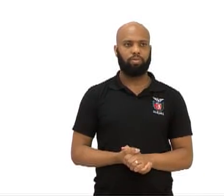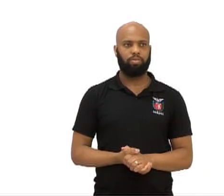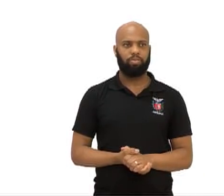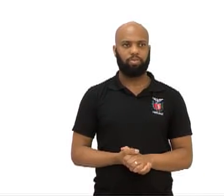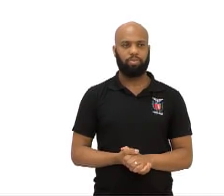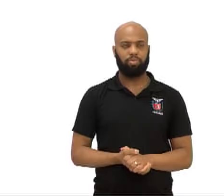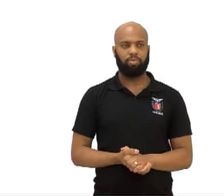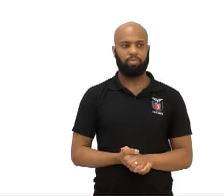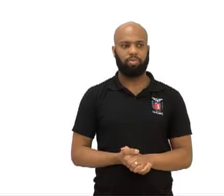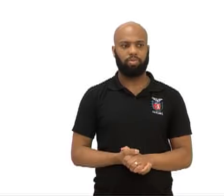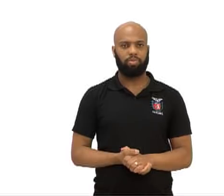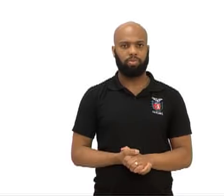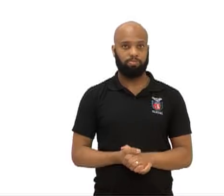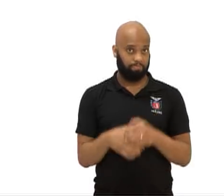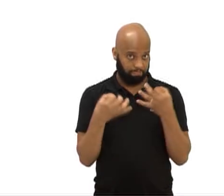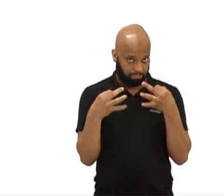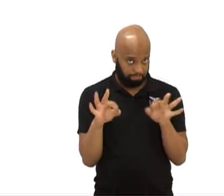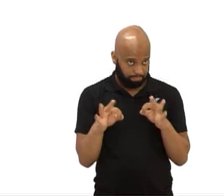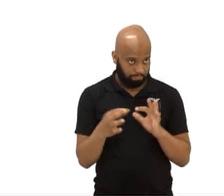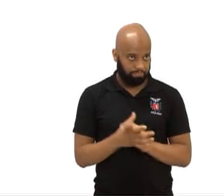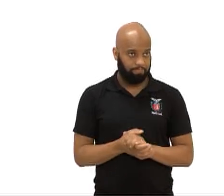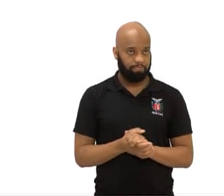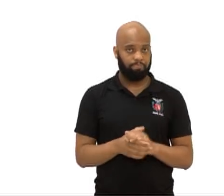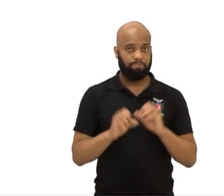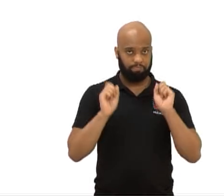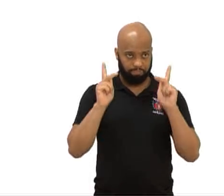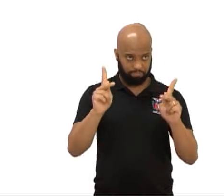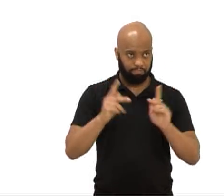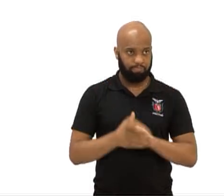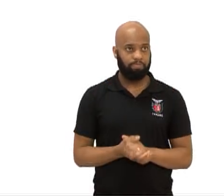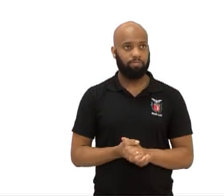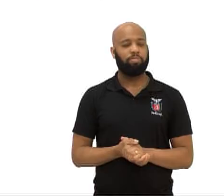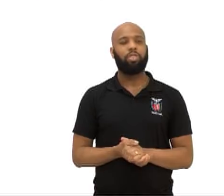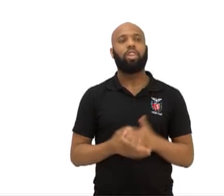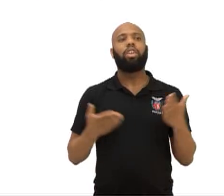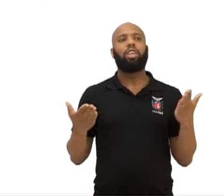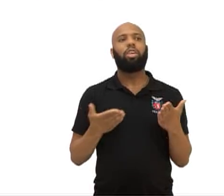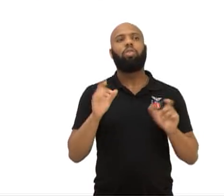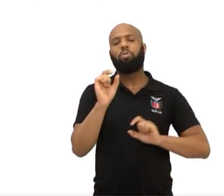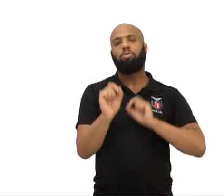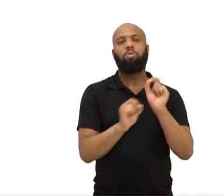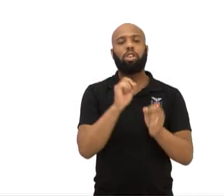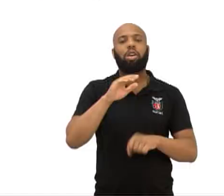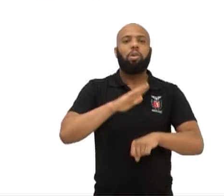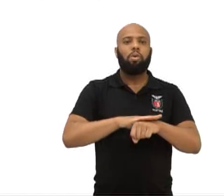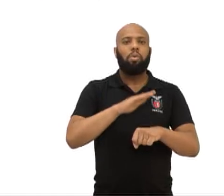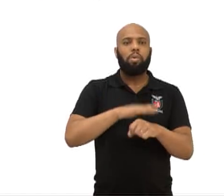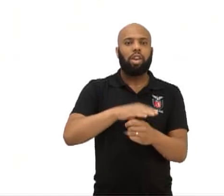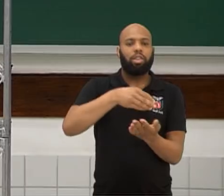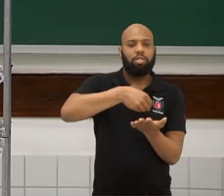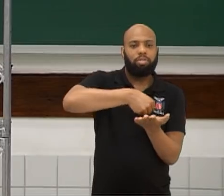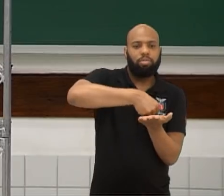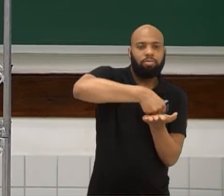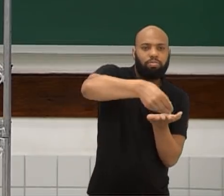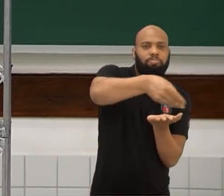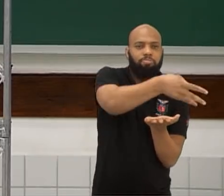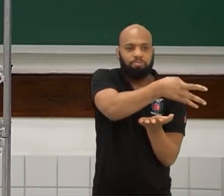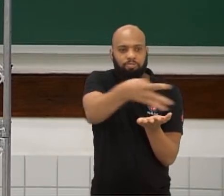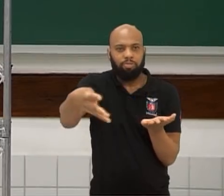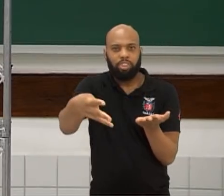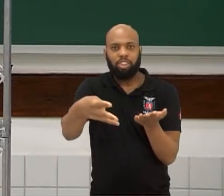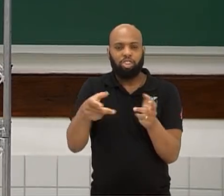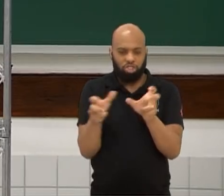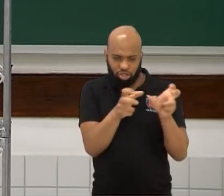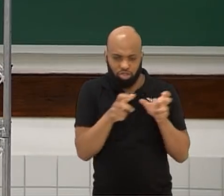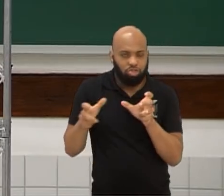2x mais 16. Beleza? Agora, chegou a hora de nós